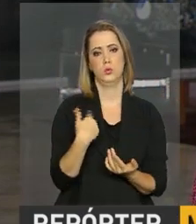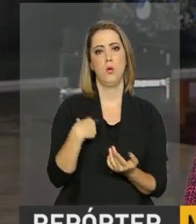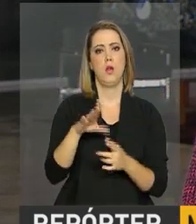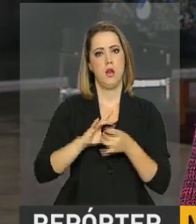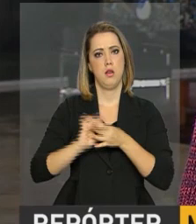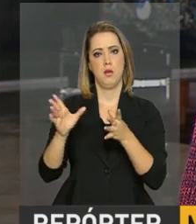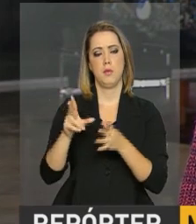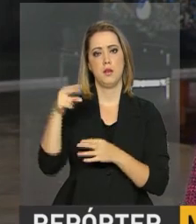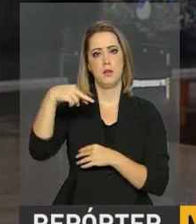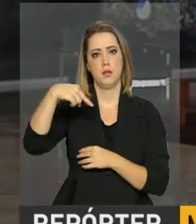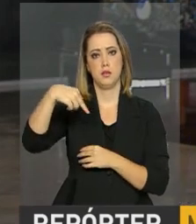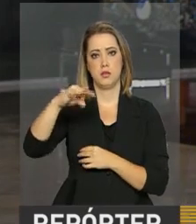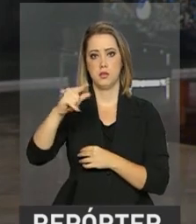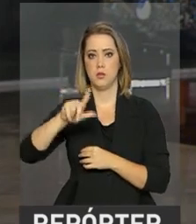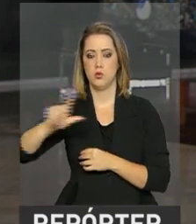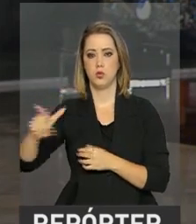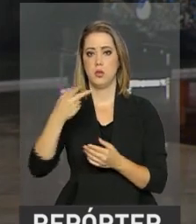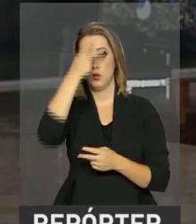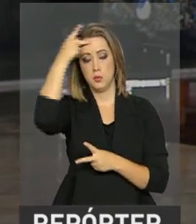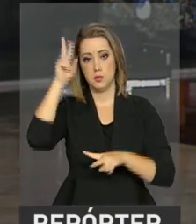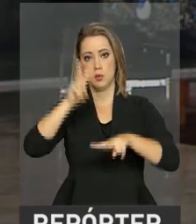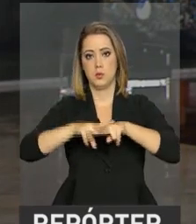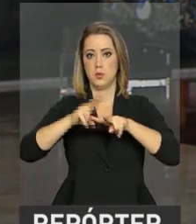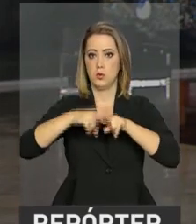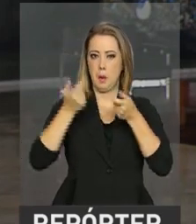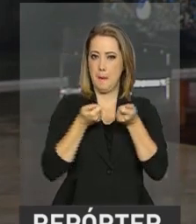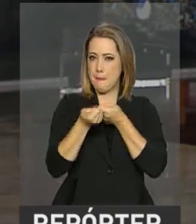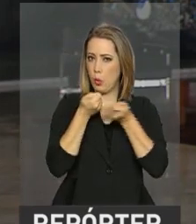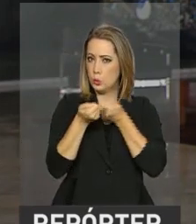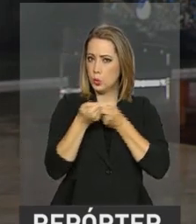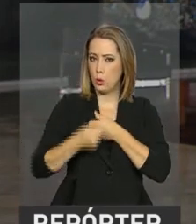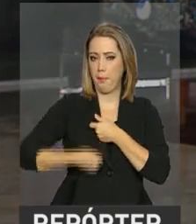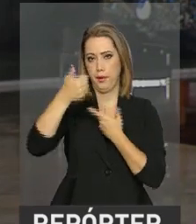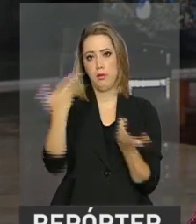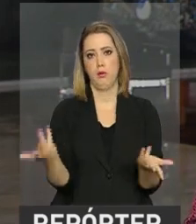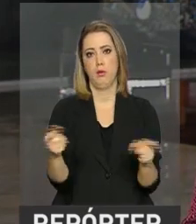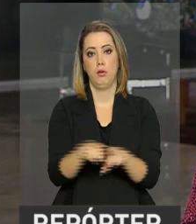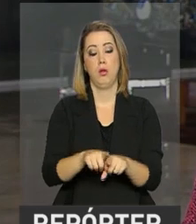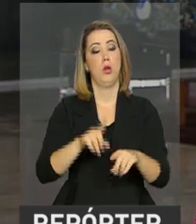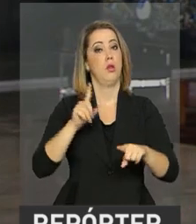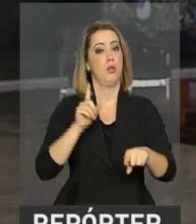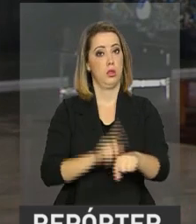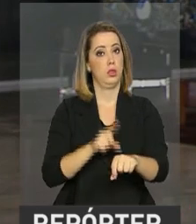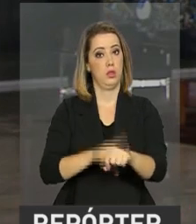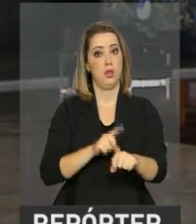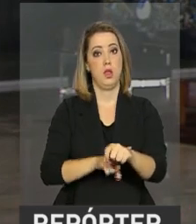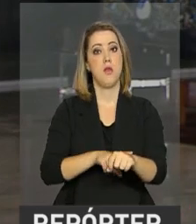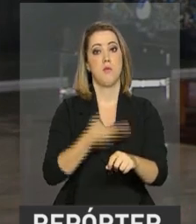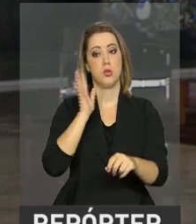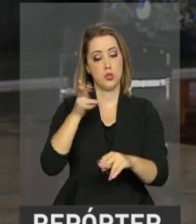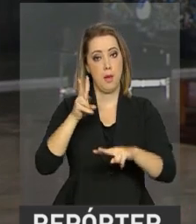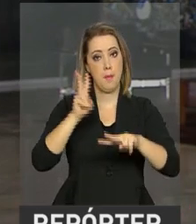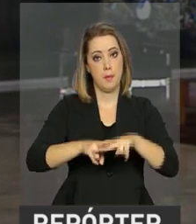Natal com critérios mais rigorosos diferentes de anos anteriores agora além do tempo de prisão do detento